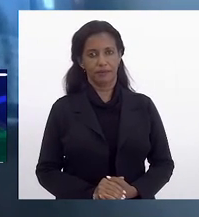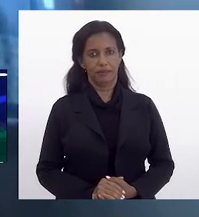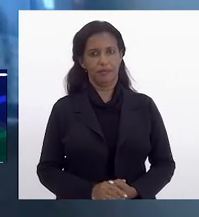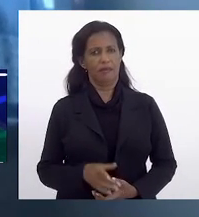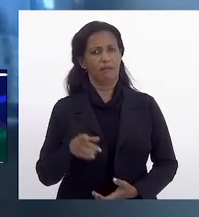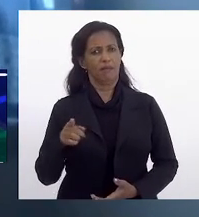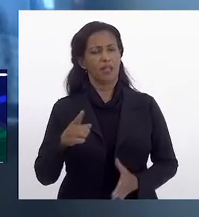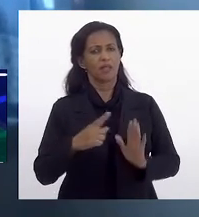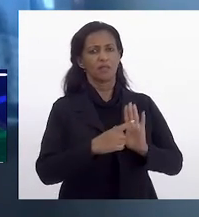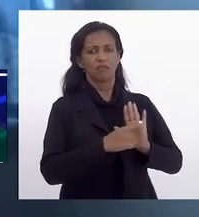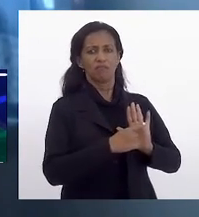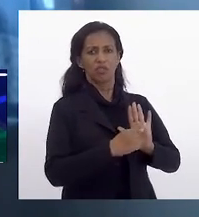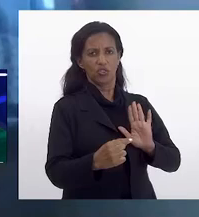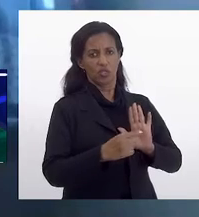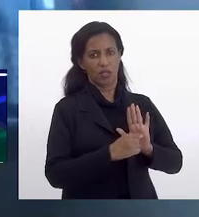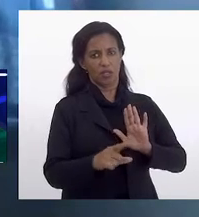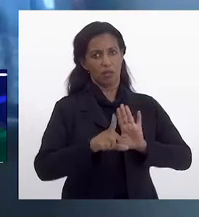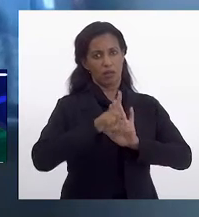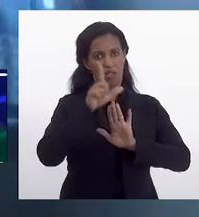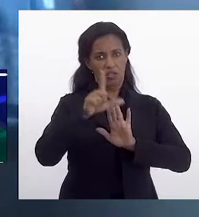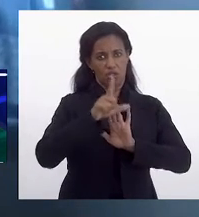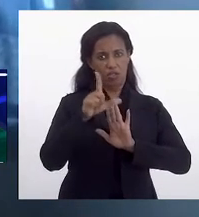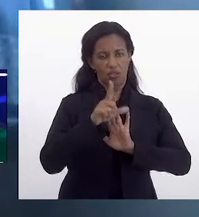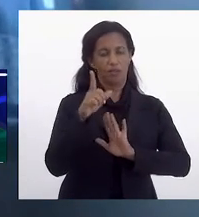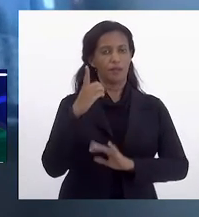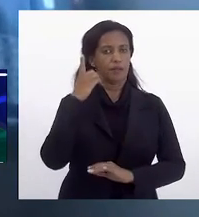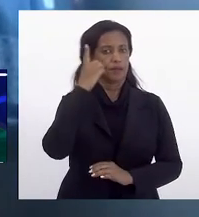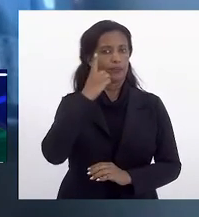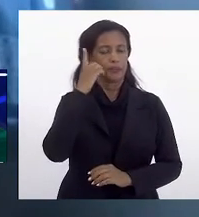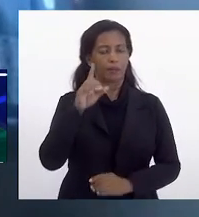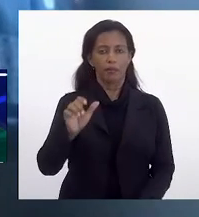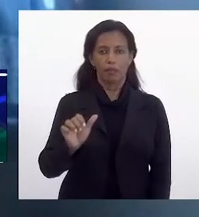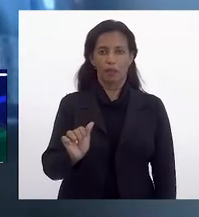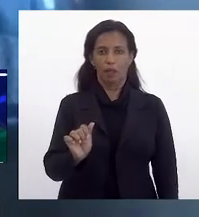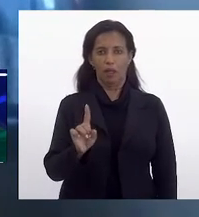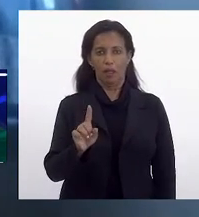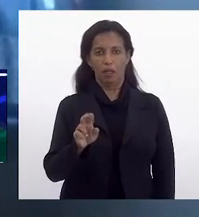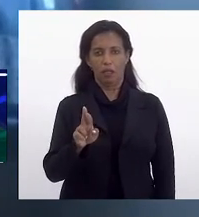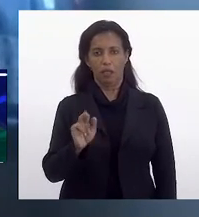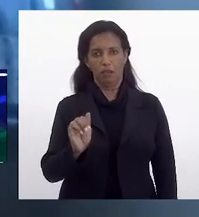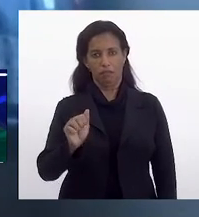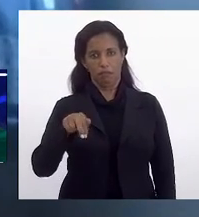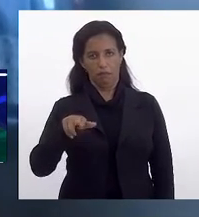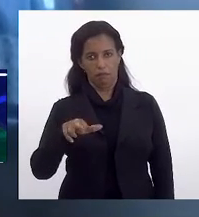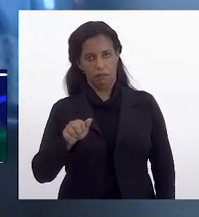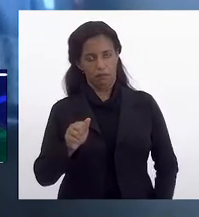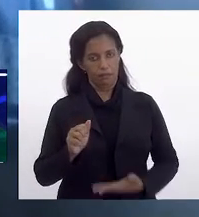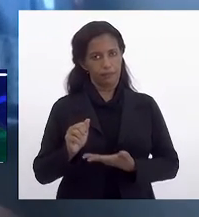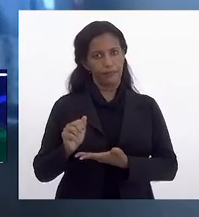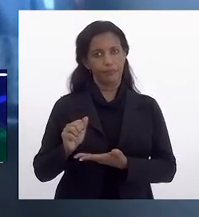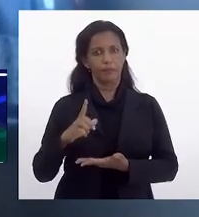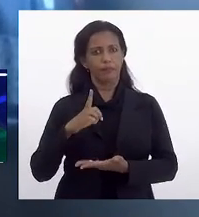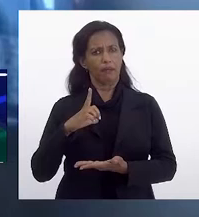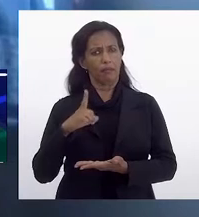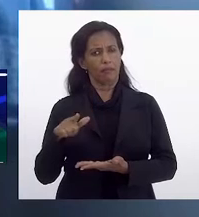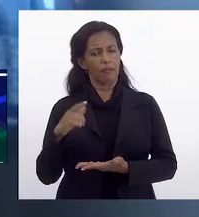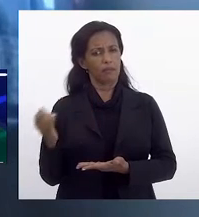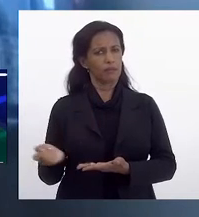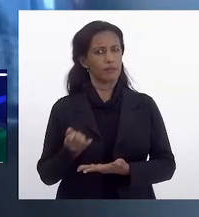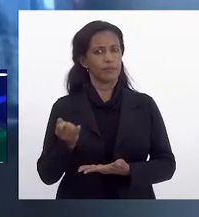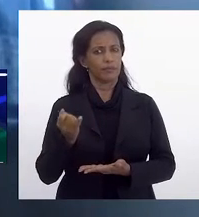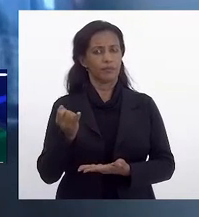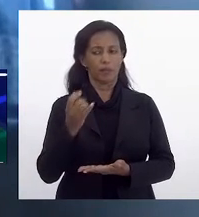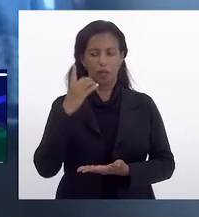Essa indicação legislativa da deputada Adriana Baltazar, ela tem fundamento.